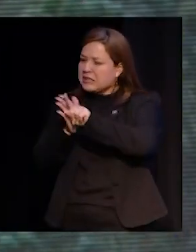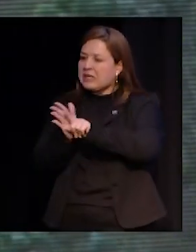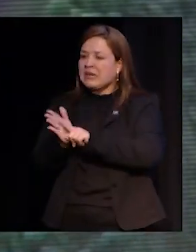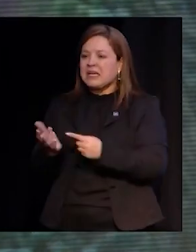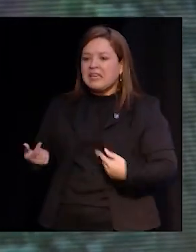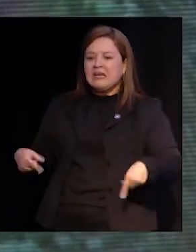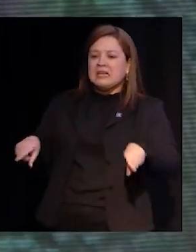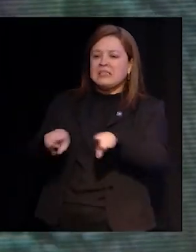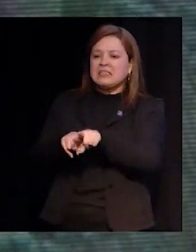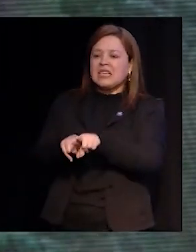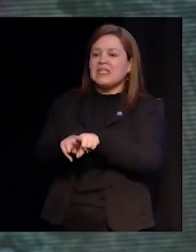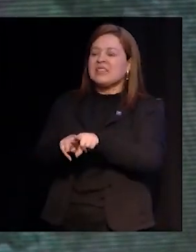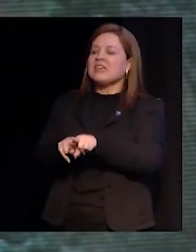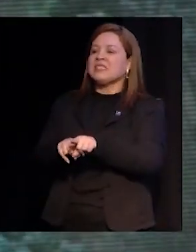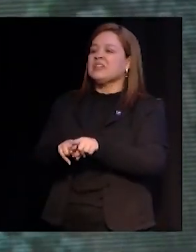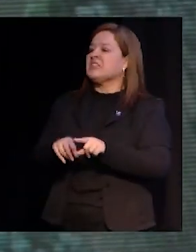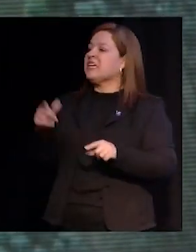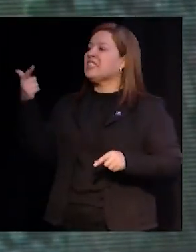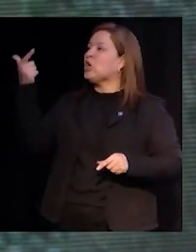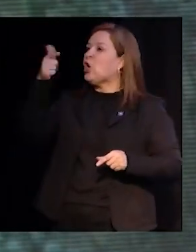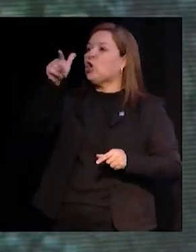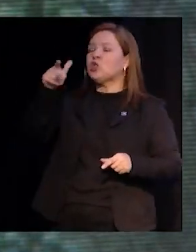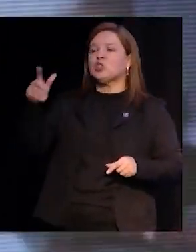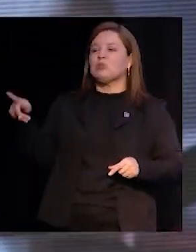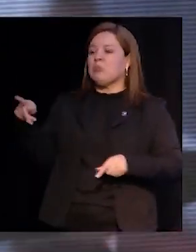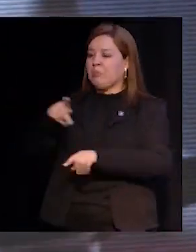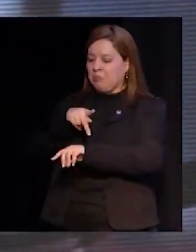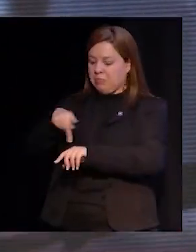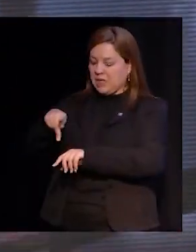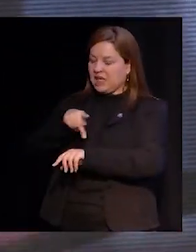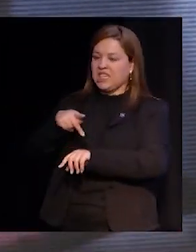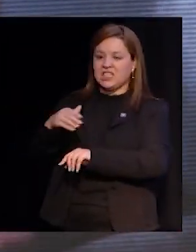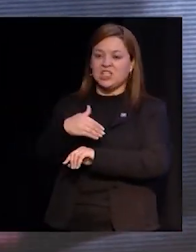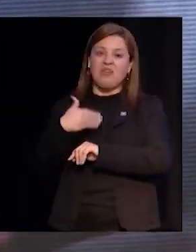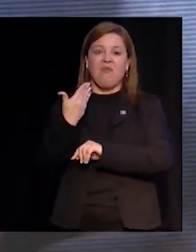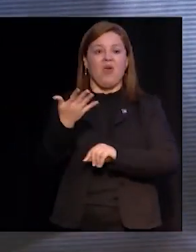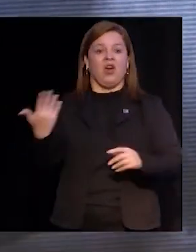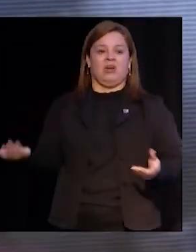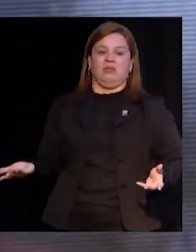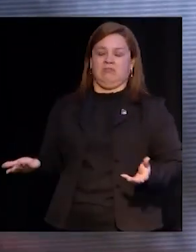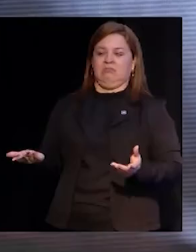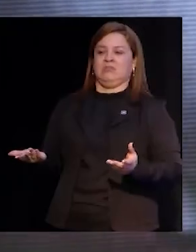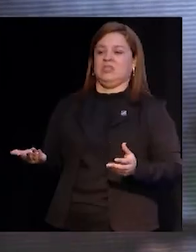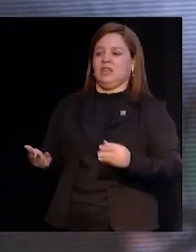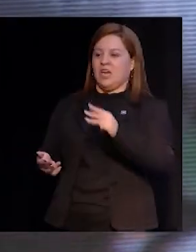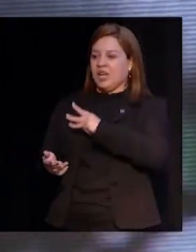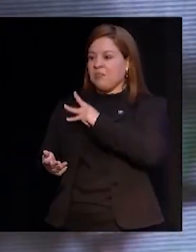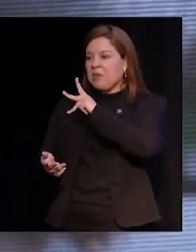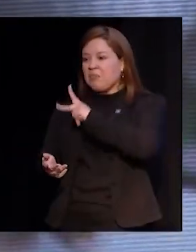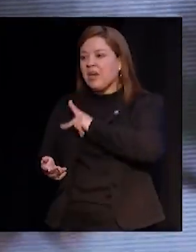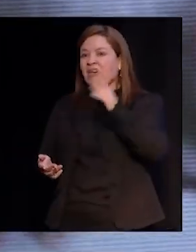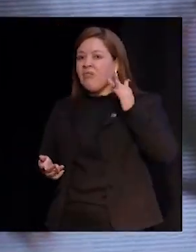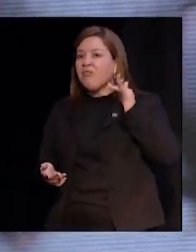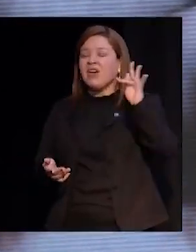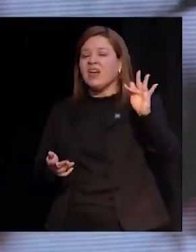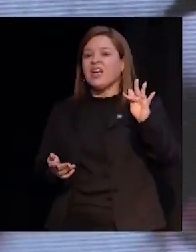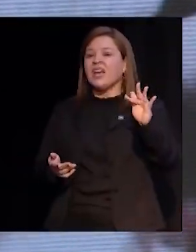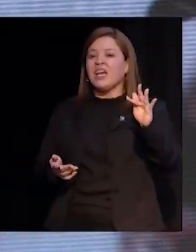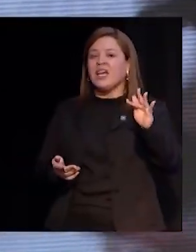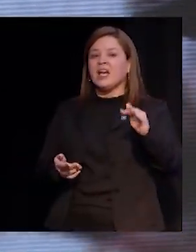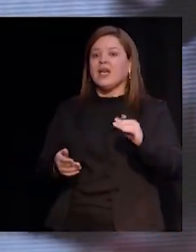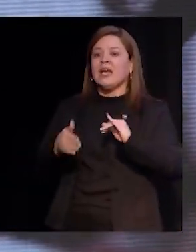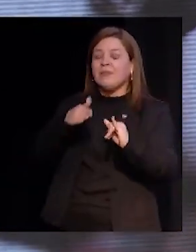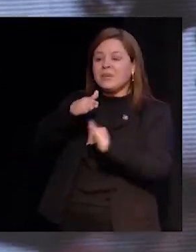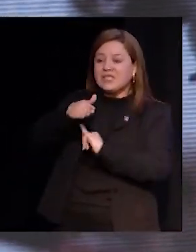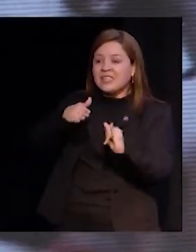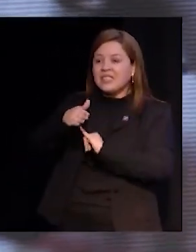é ligado a esses interesses das organizações não governamentais financiadas do exterior. o Ministério Público Federal, uma instituição